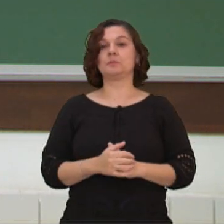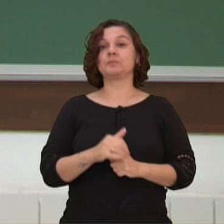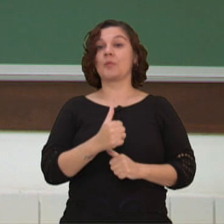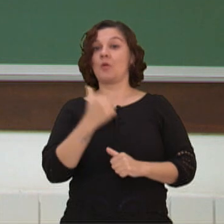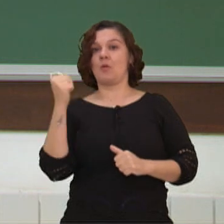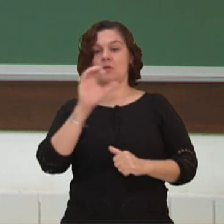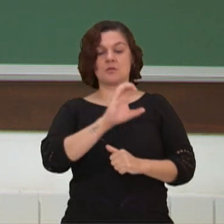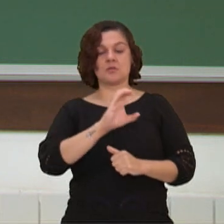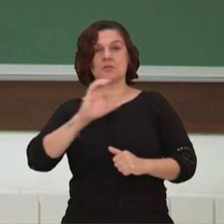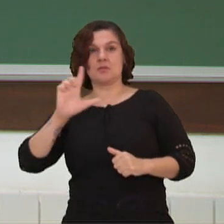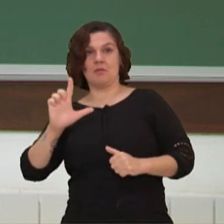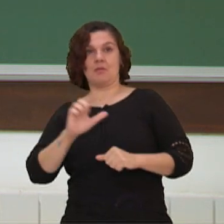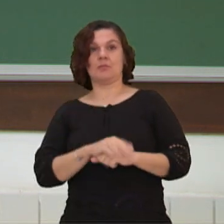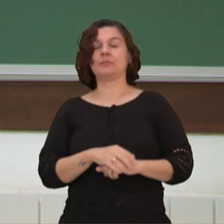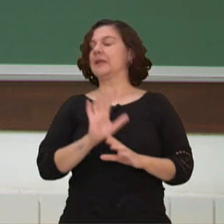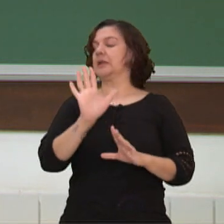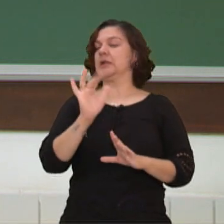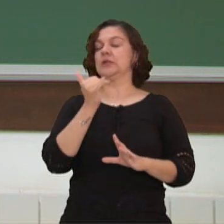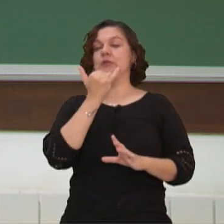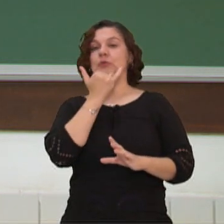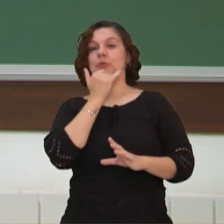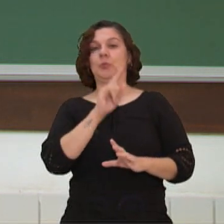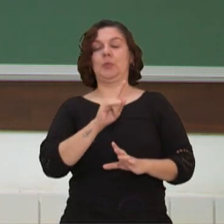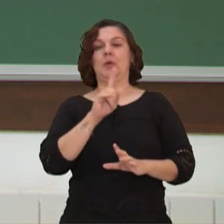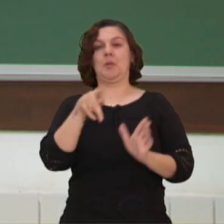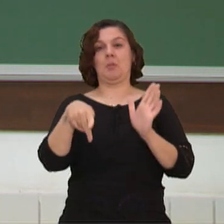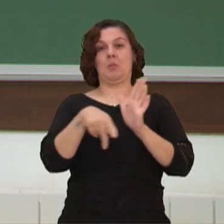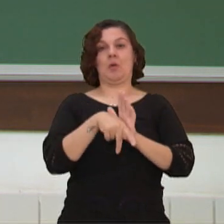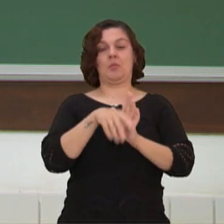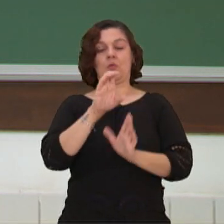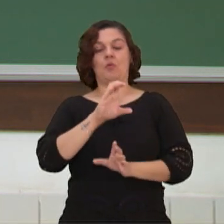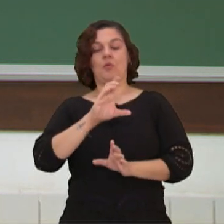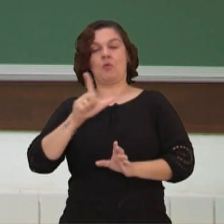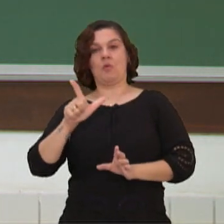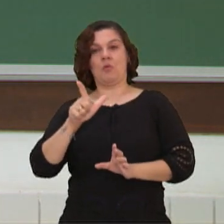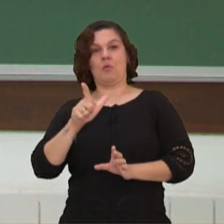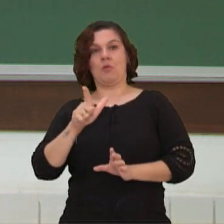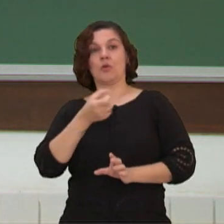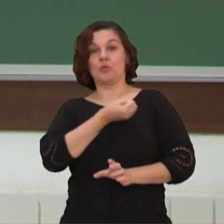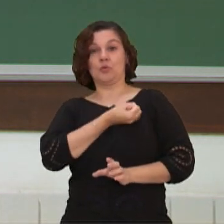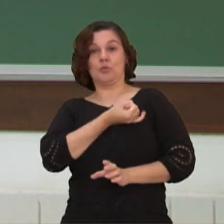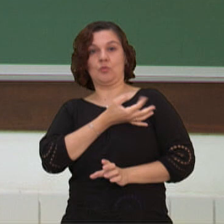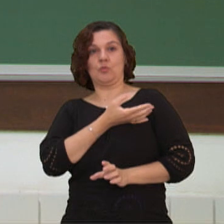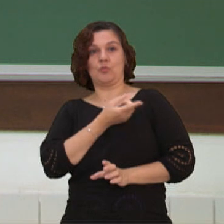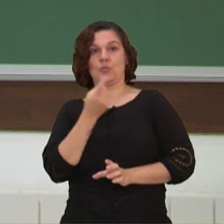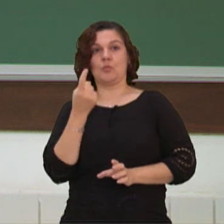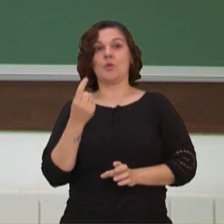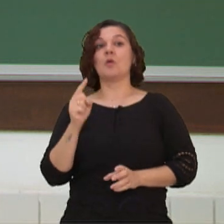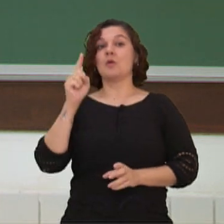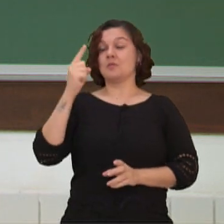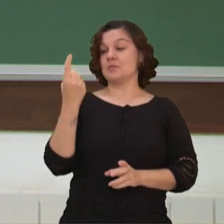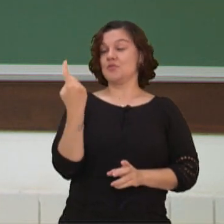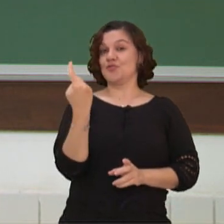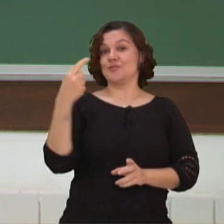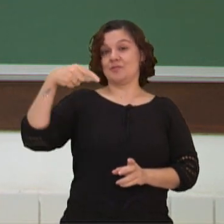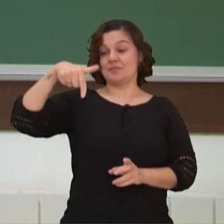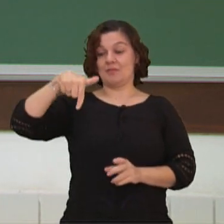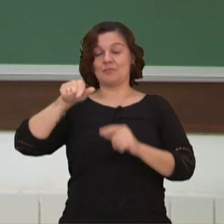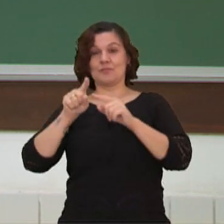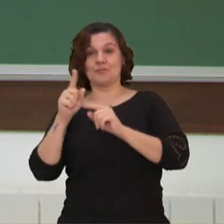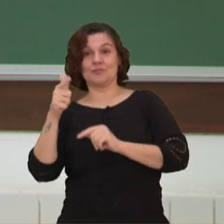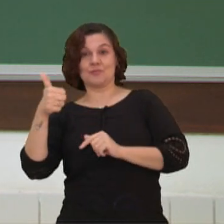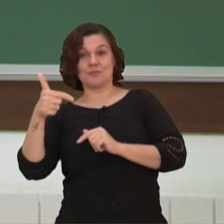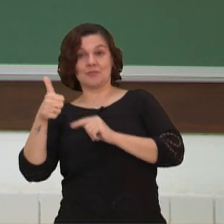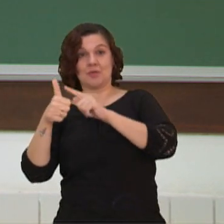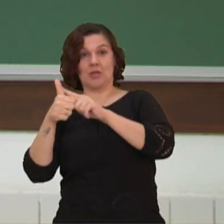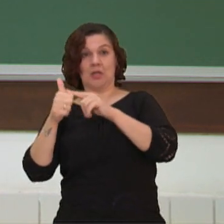cloro. Desculpe, número não. O elemento cloro, com o número atômico Z igual a 17, ele